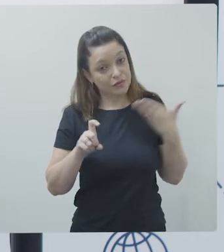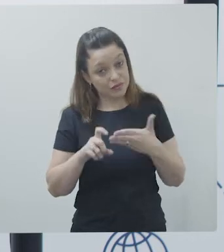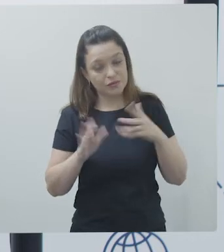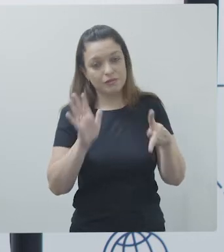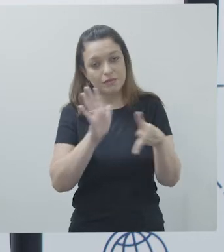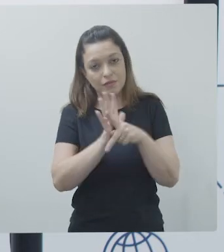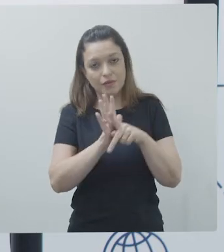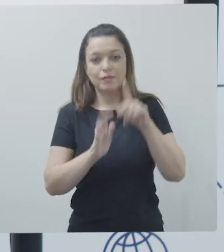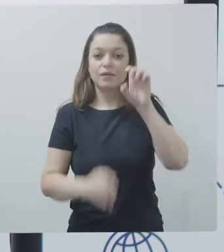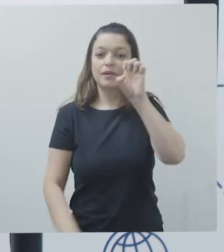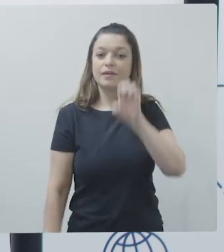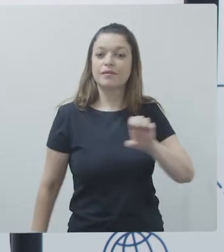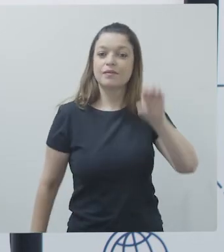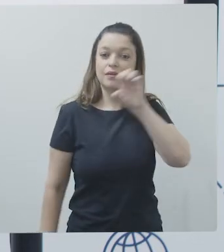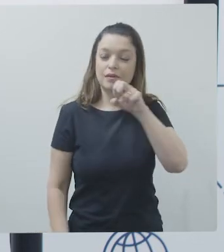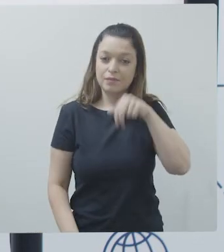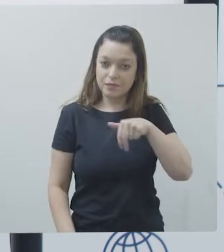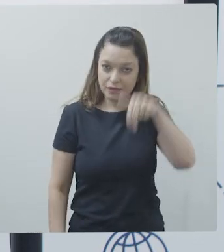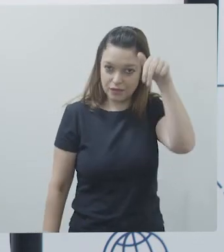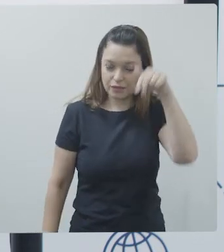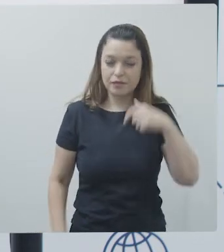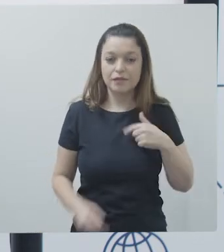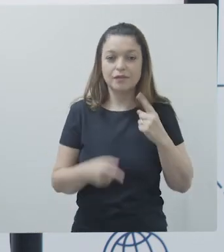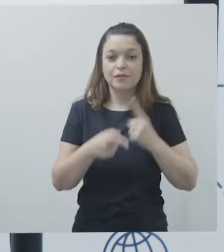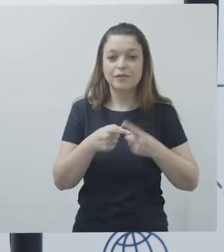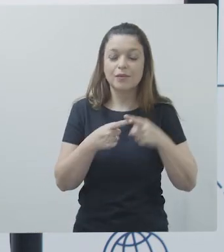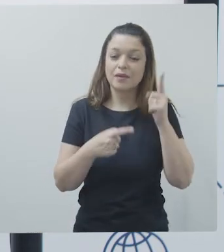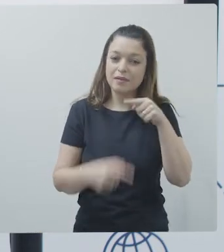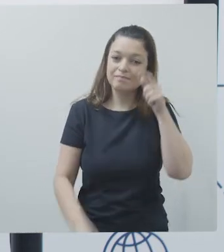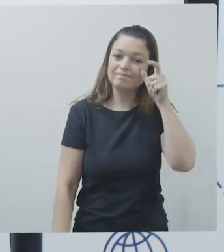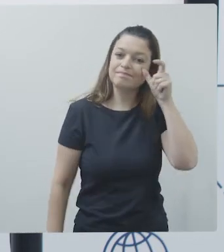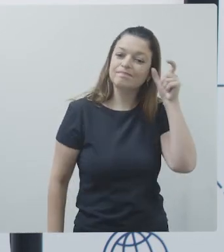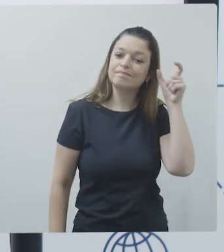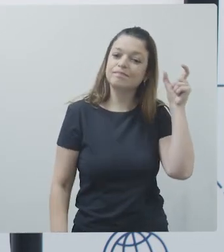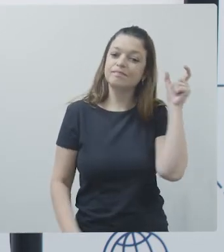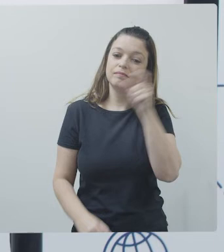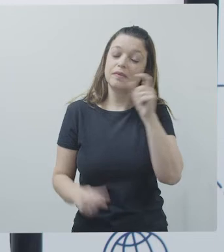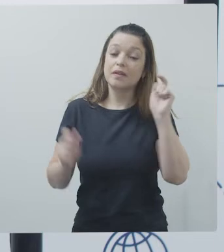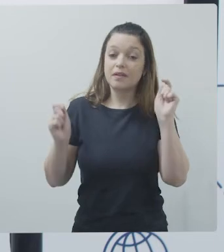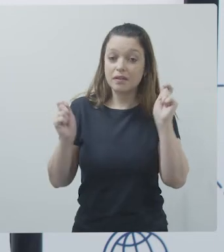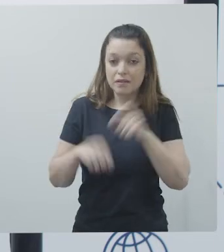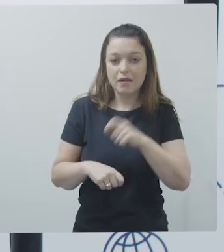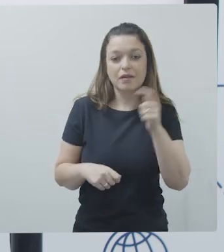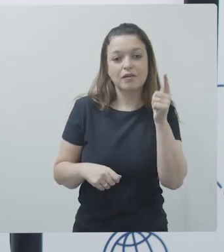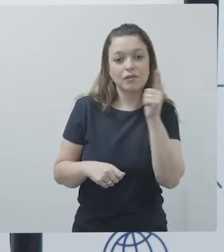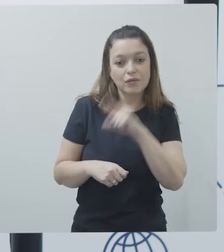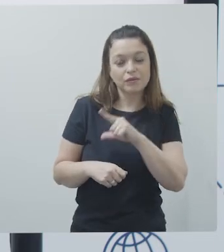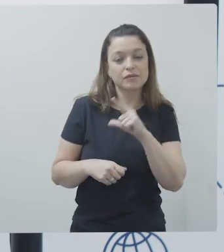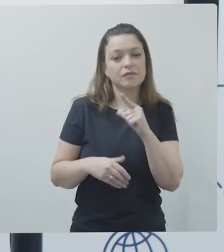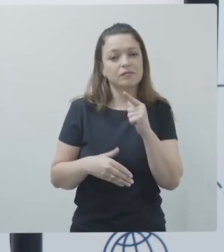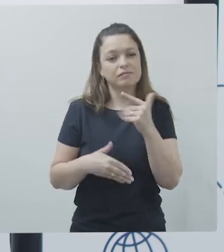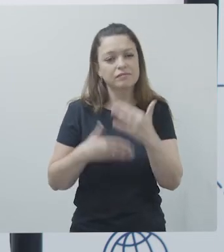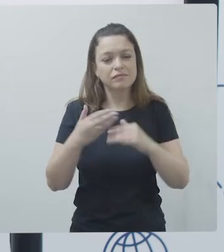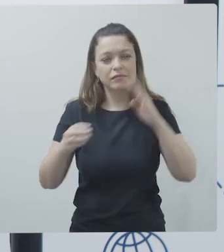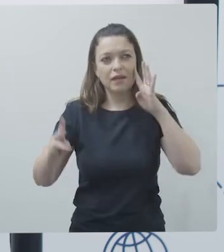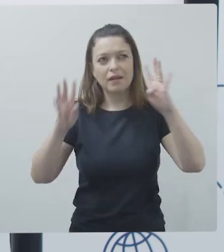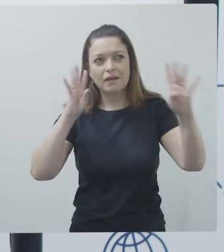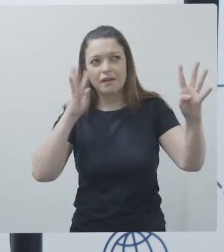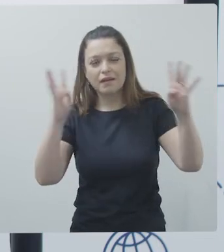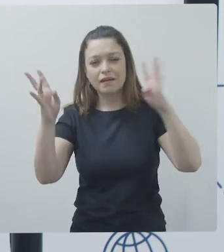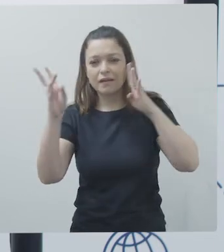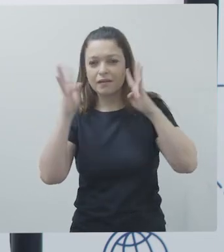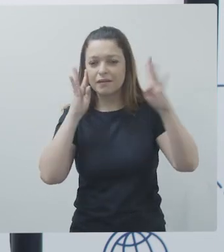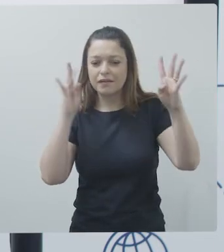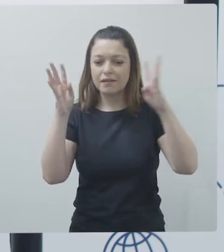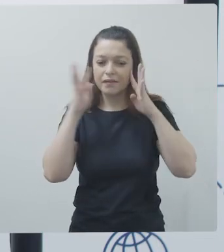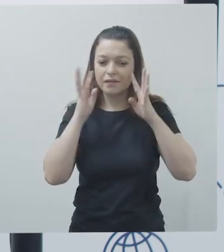nórdica, é interessante porque a gente consegue, né, viajar nessa ideia e imaginar realmente como que isso